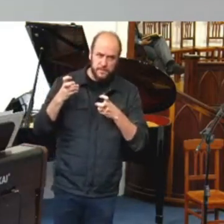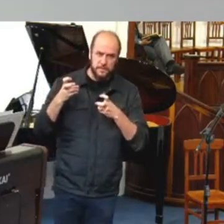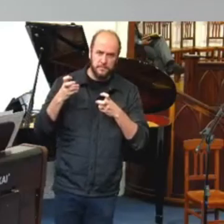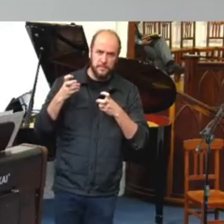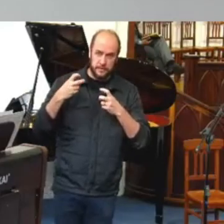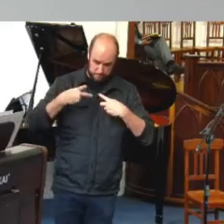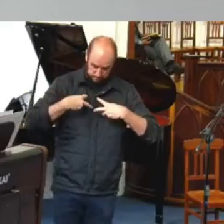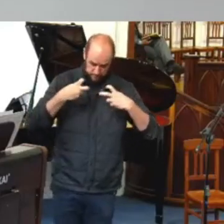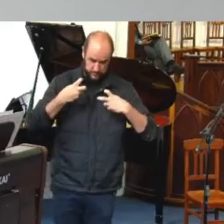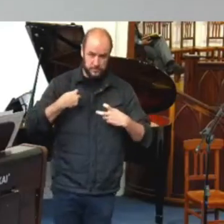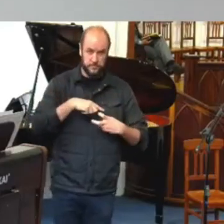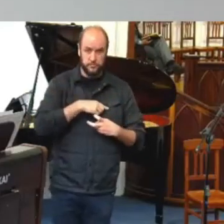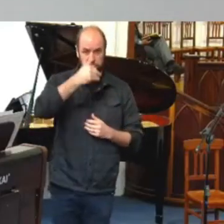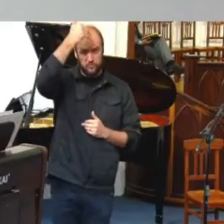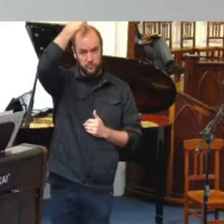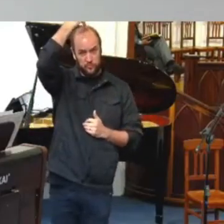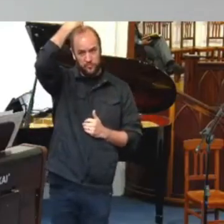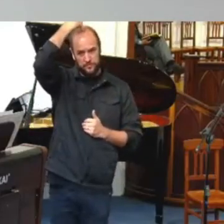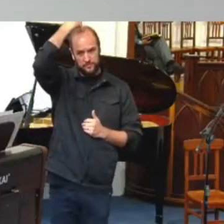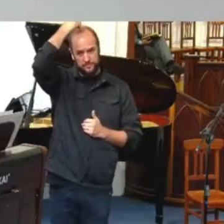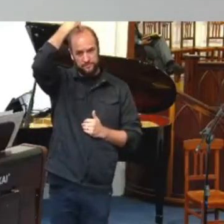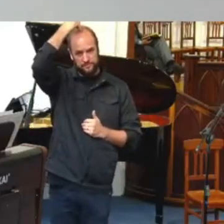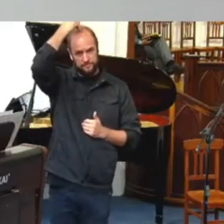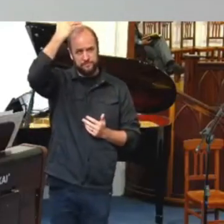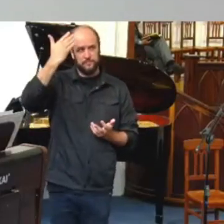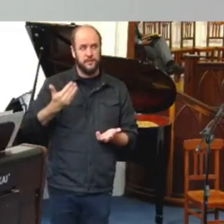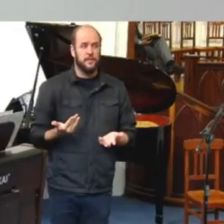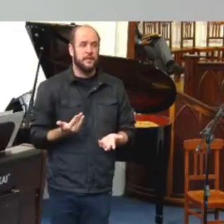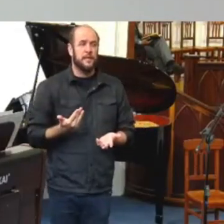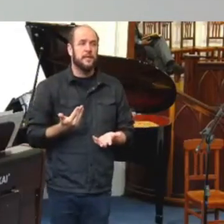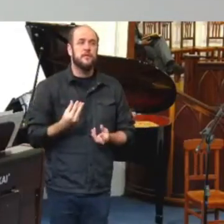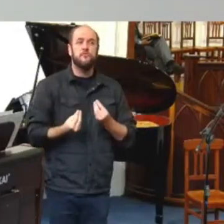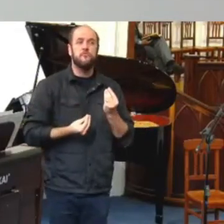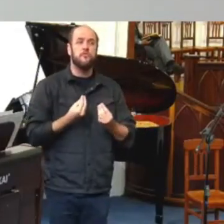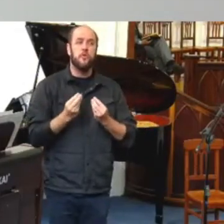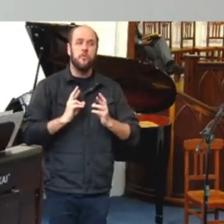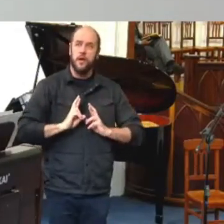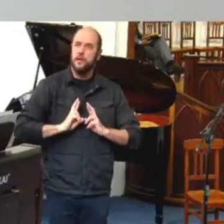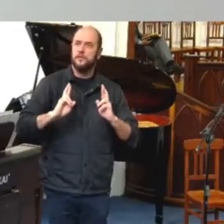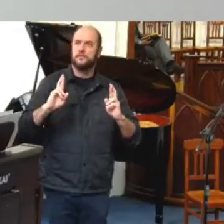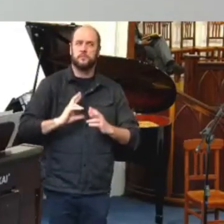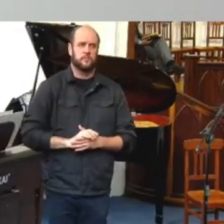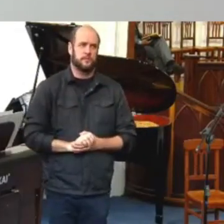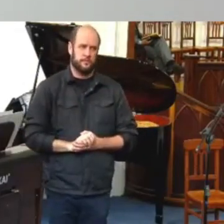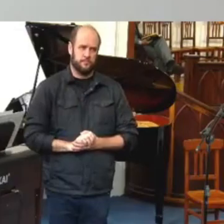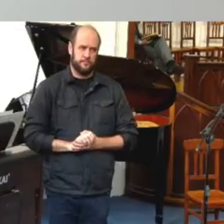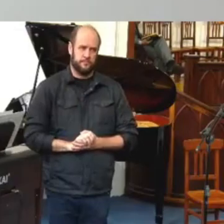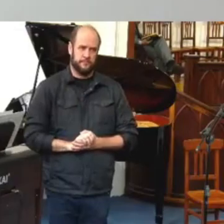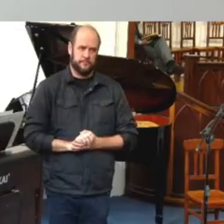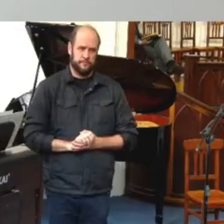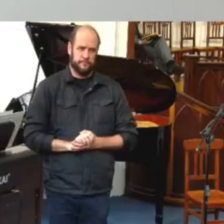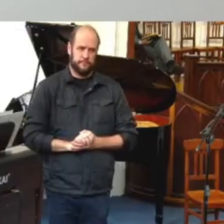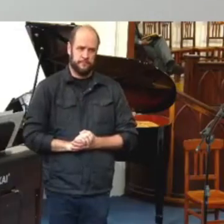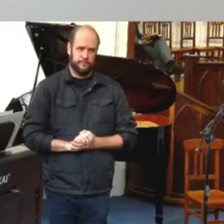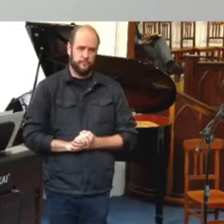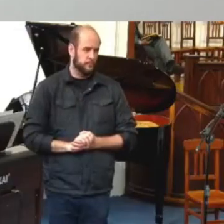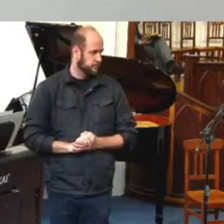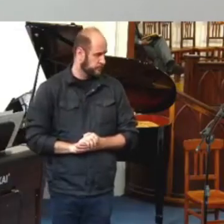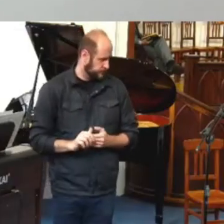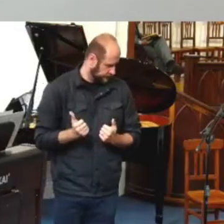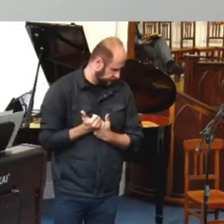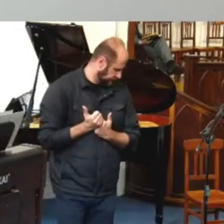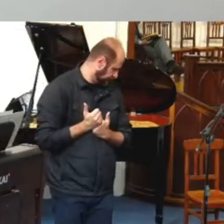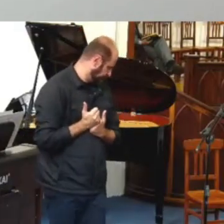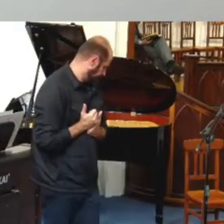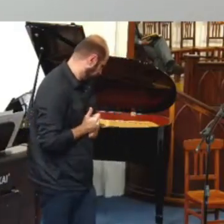somos culpados ou mesmo inocentes. E como reagimos a isso? Se